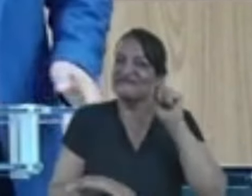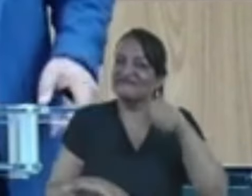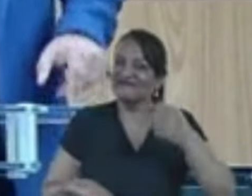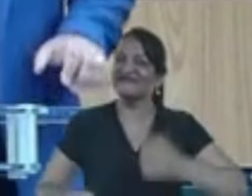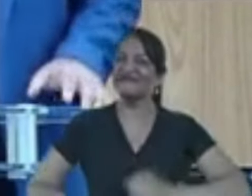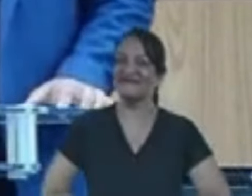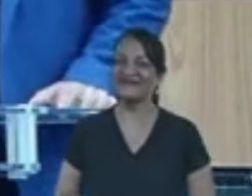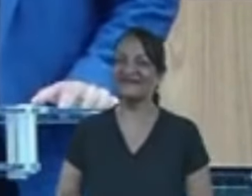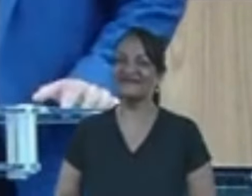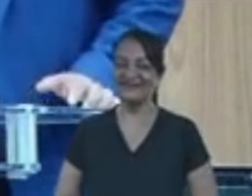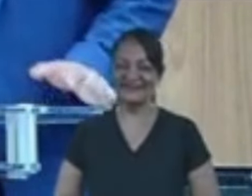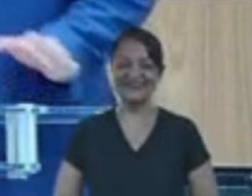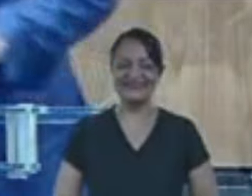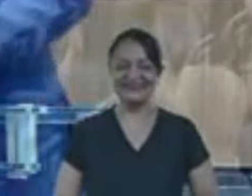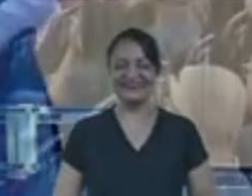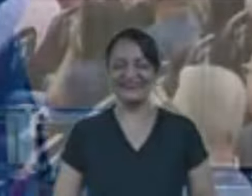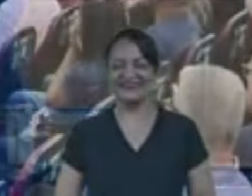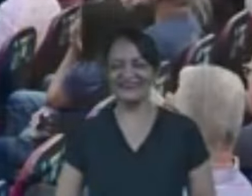Olha só.